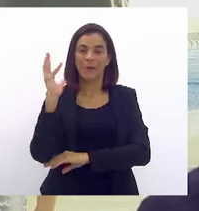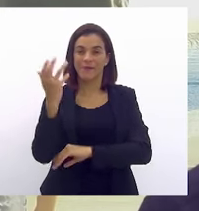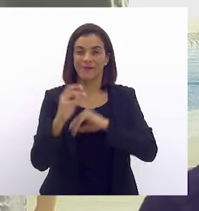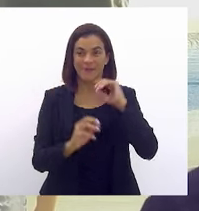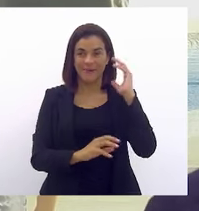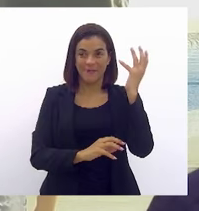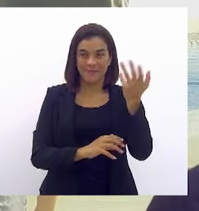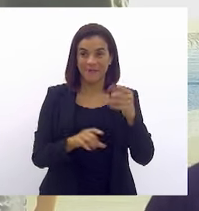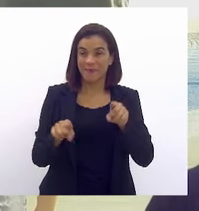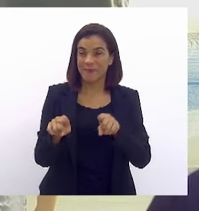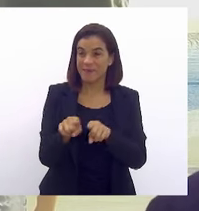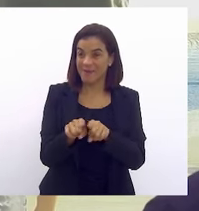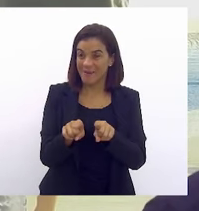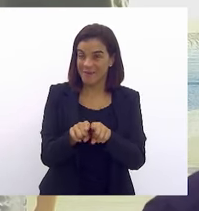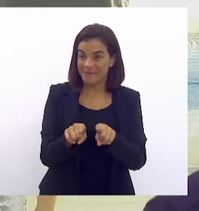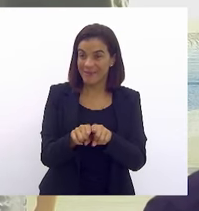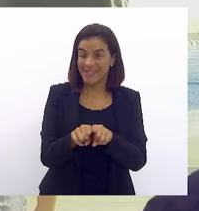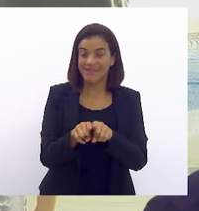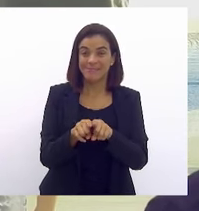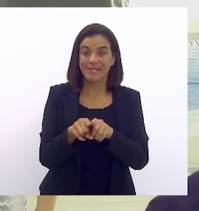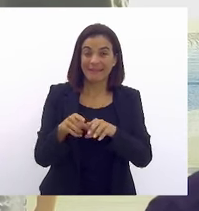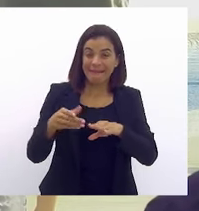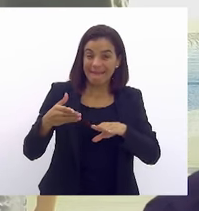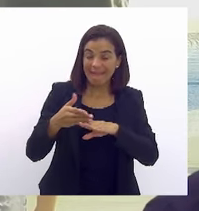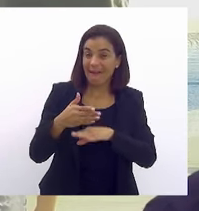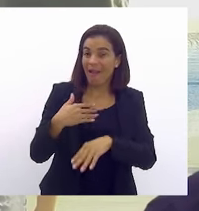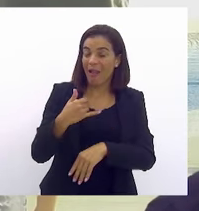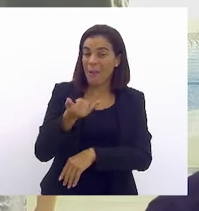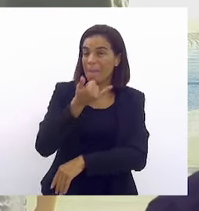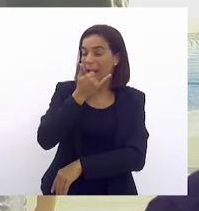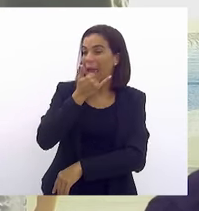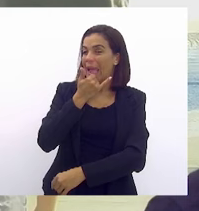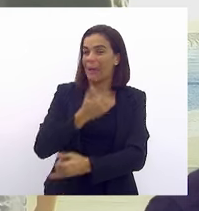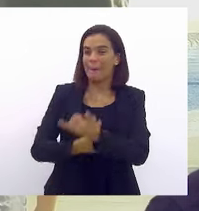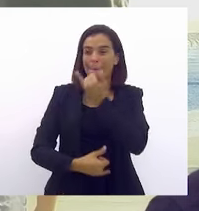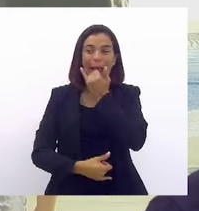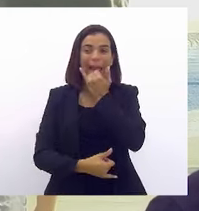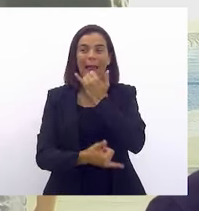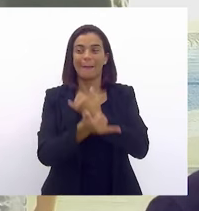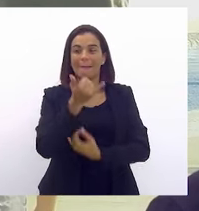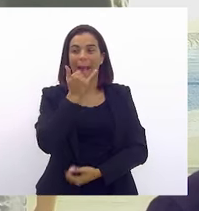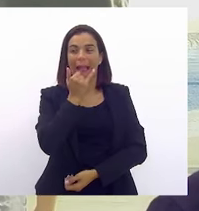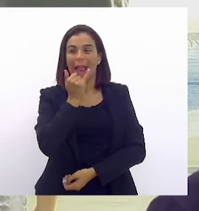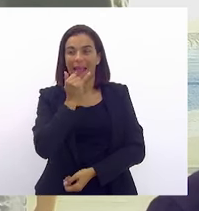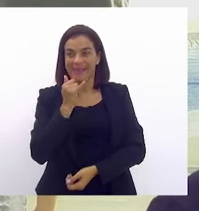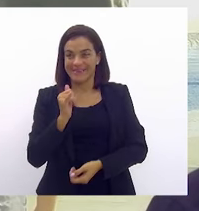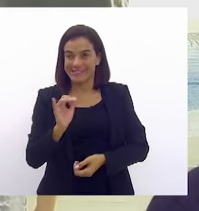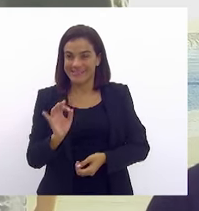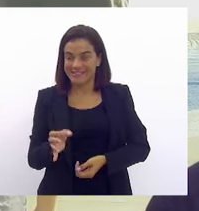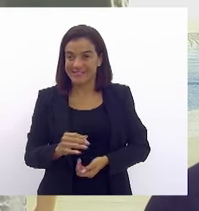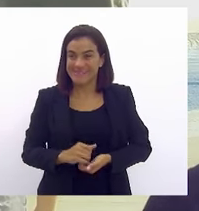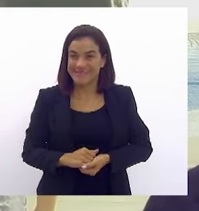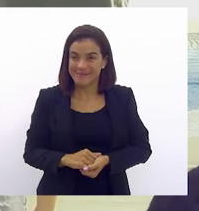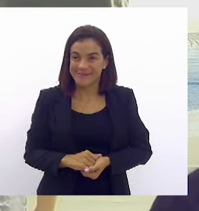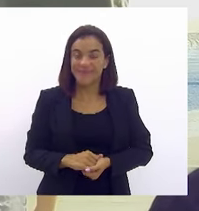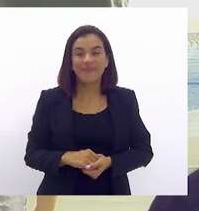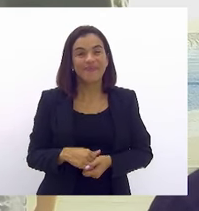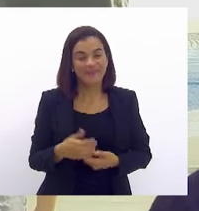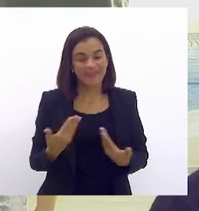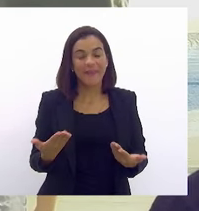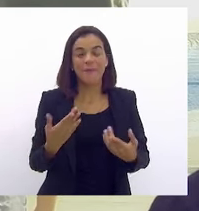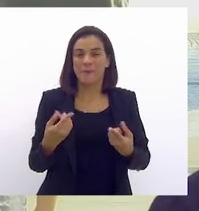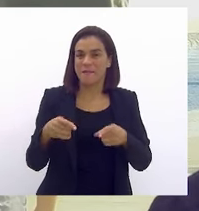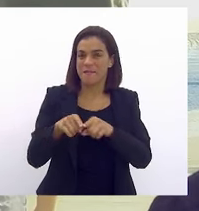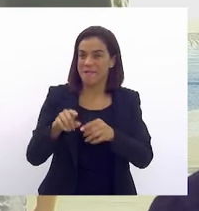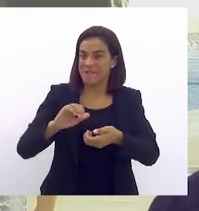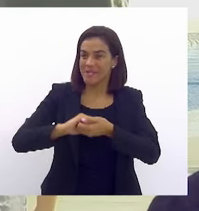entrando, inclusive, nas maiores furadas que a gente pede, né, Guerra? E que são realmente parceiraços. Quero pedir